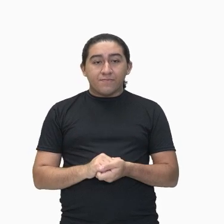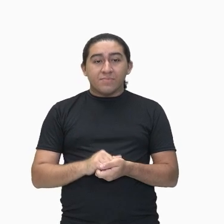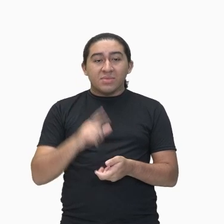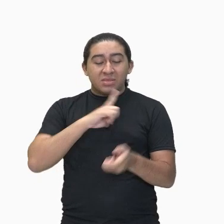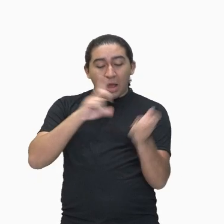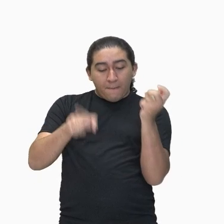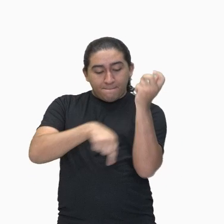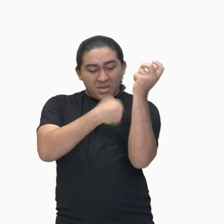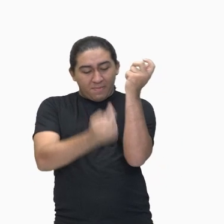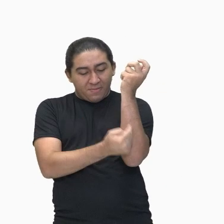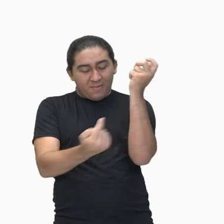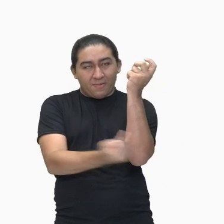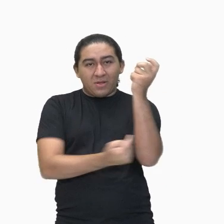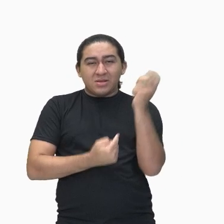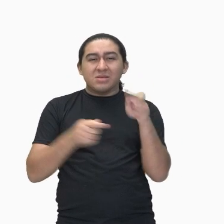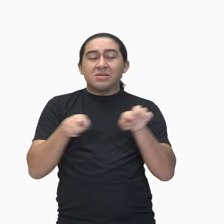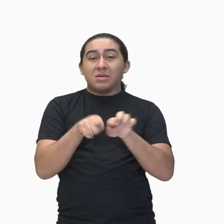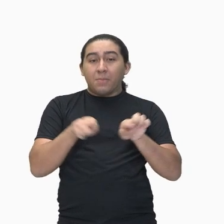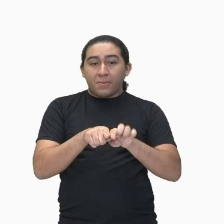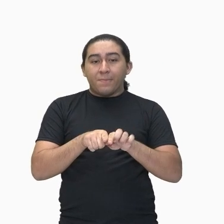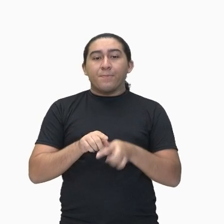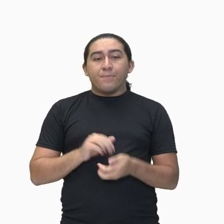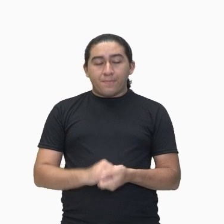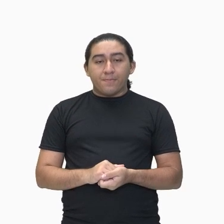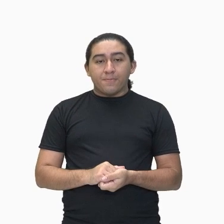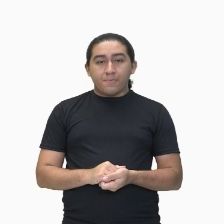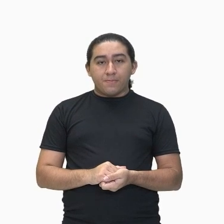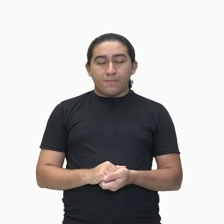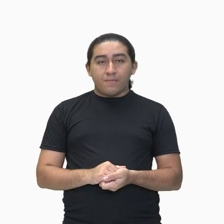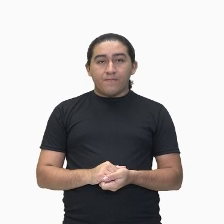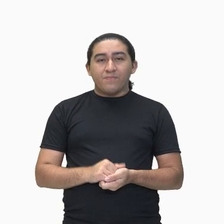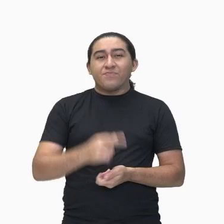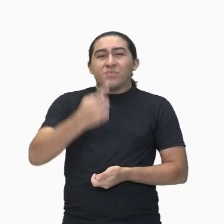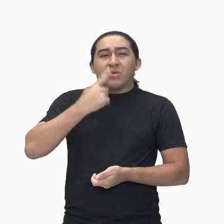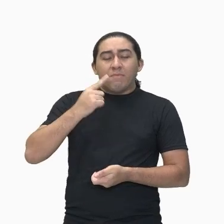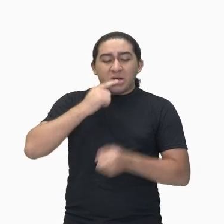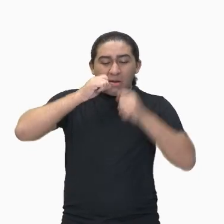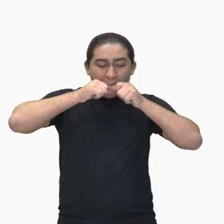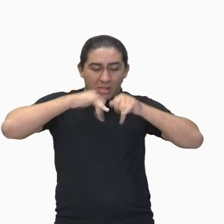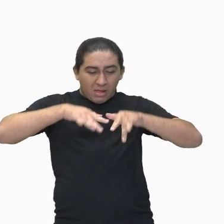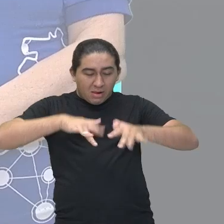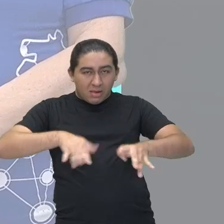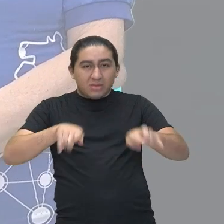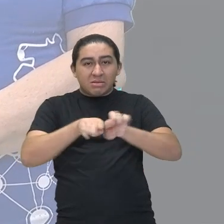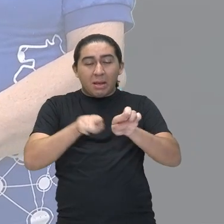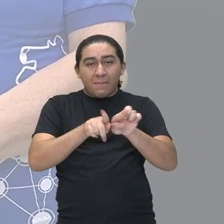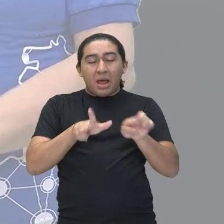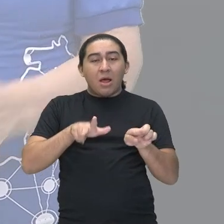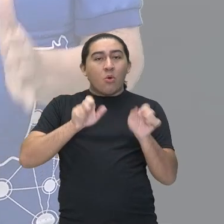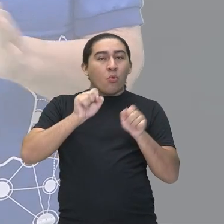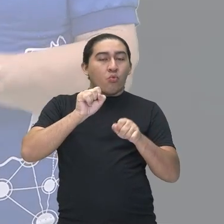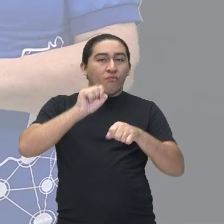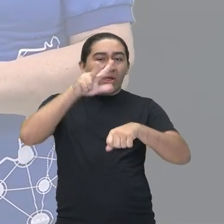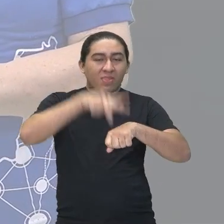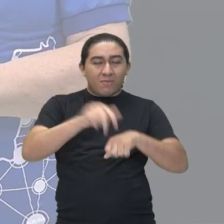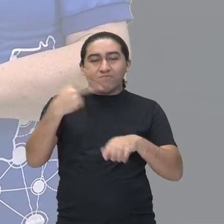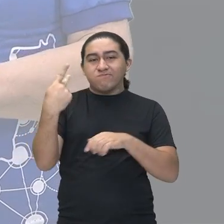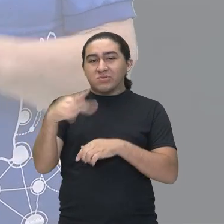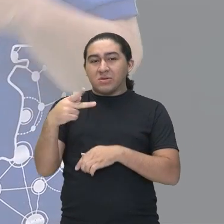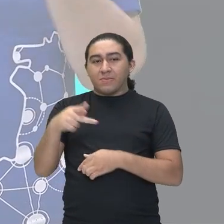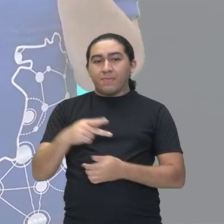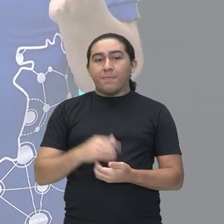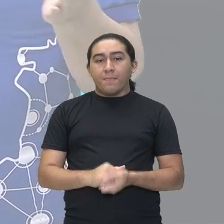no cipreste e verte envolto em negro sangue o lívido veneno. Como nós